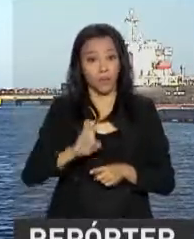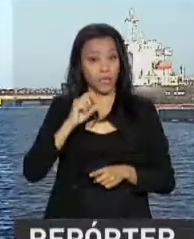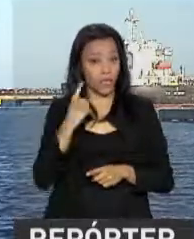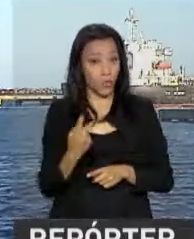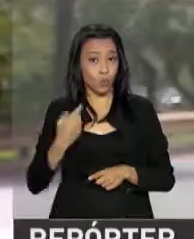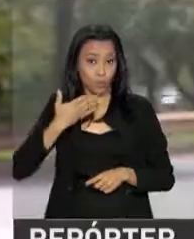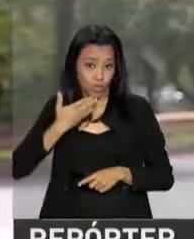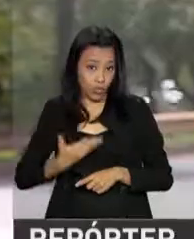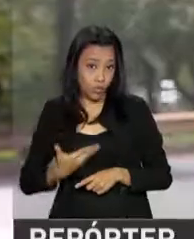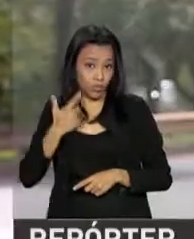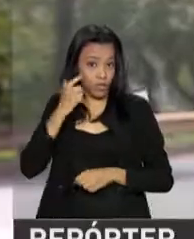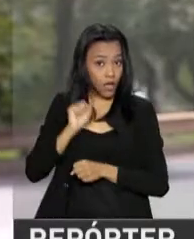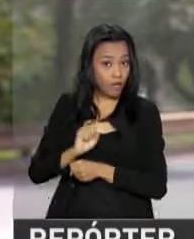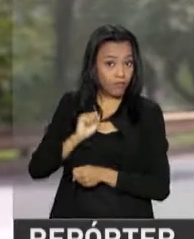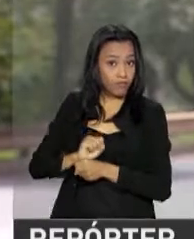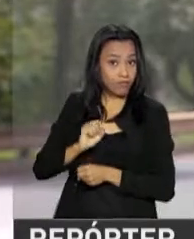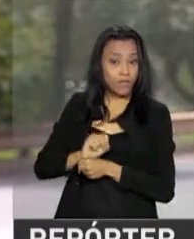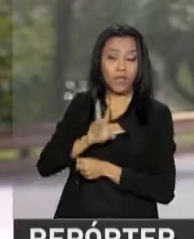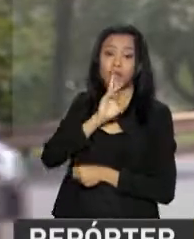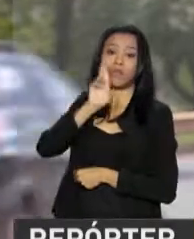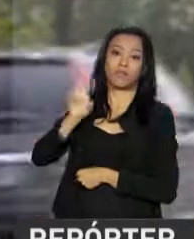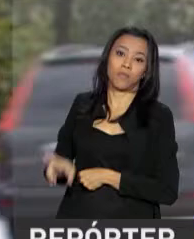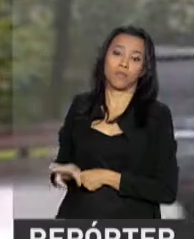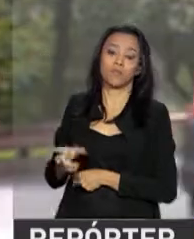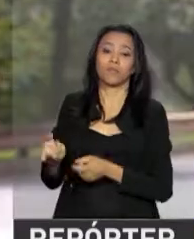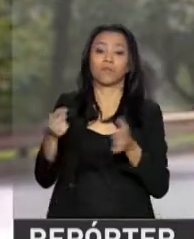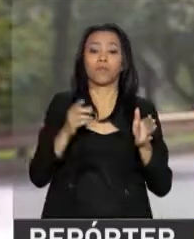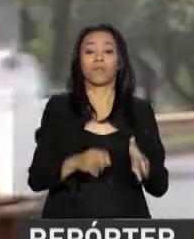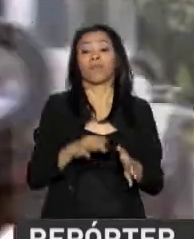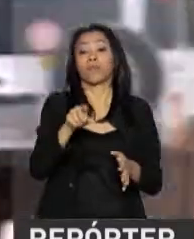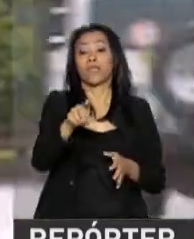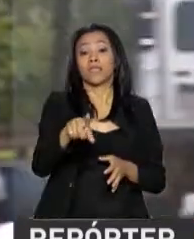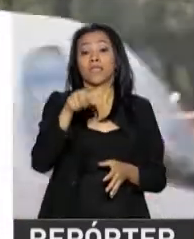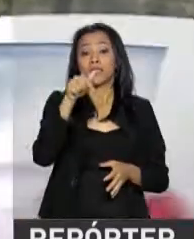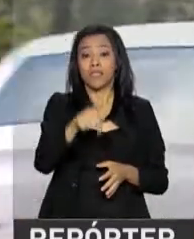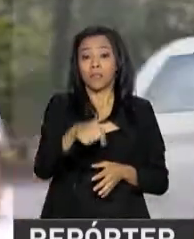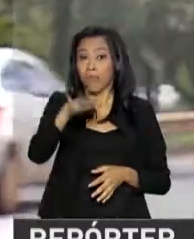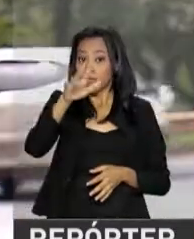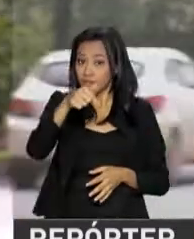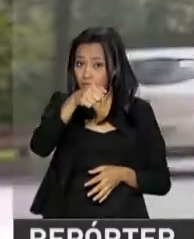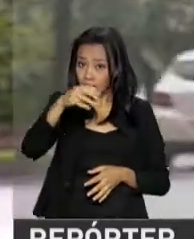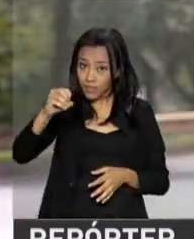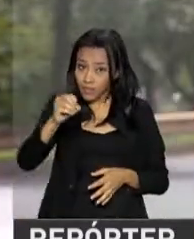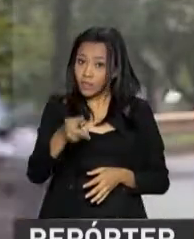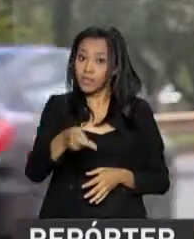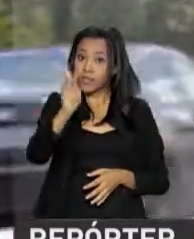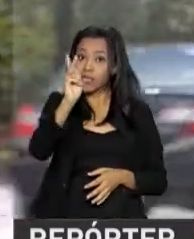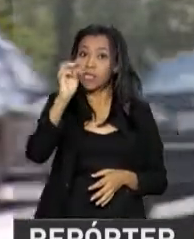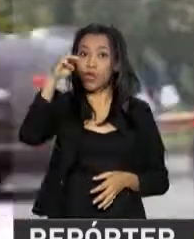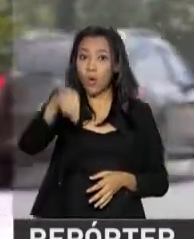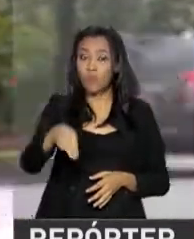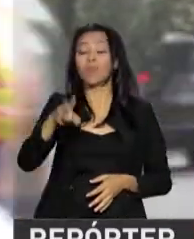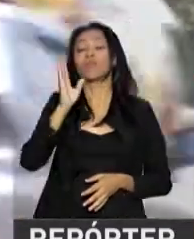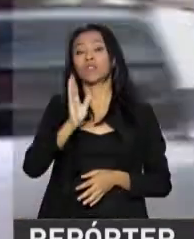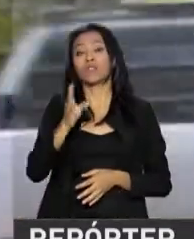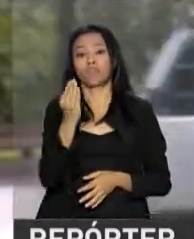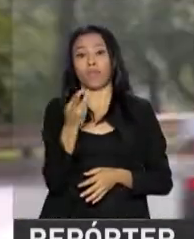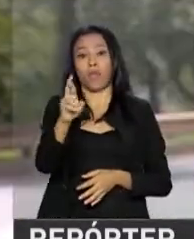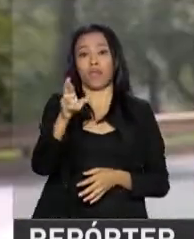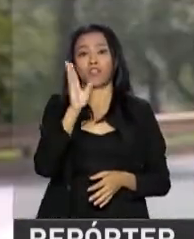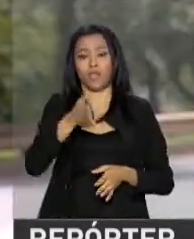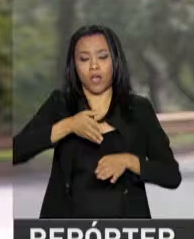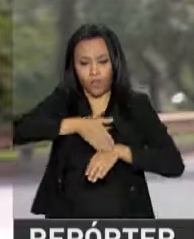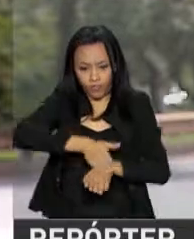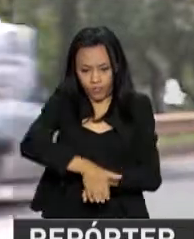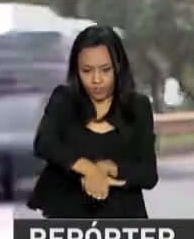análise 780 quilômetros de rodovias federais foram pavimentadas ou duplicadas o ministério dos